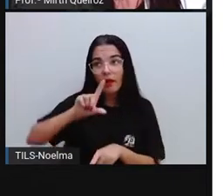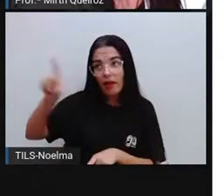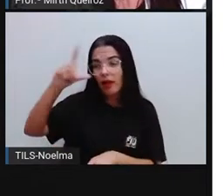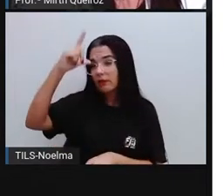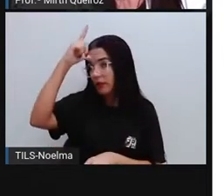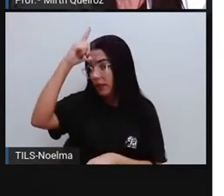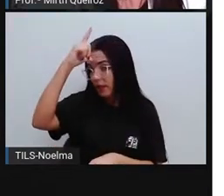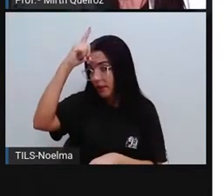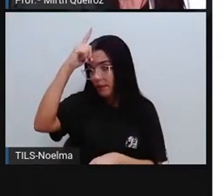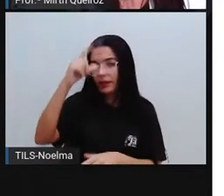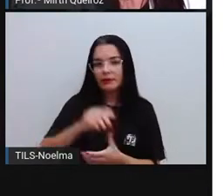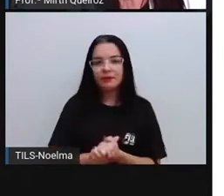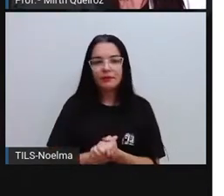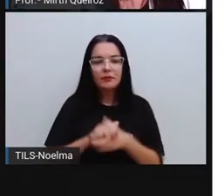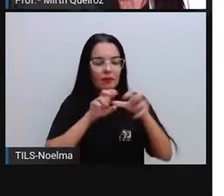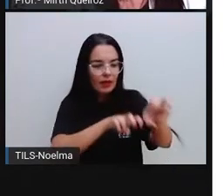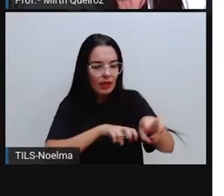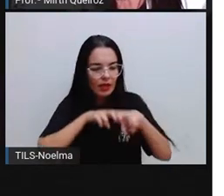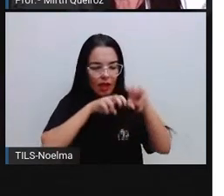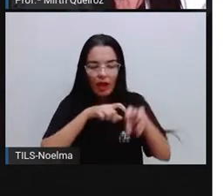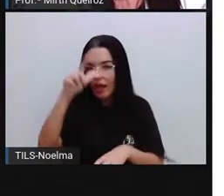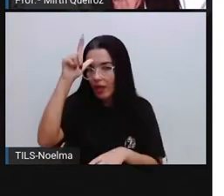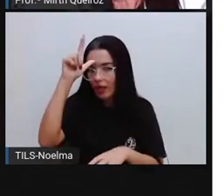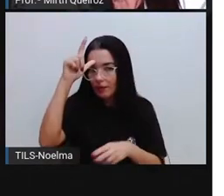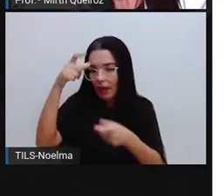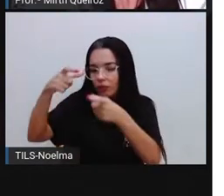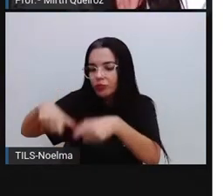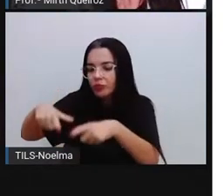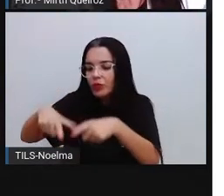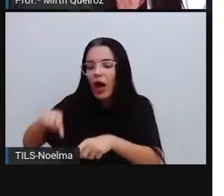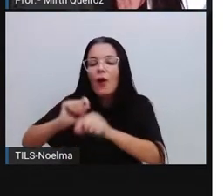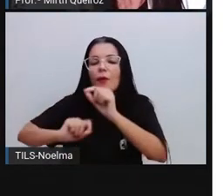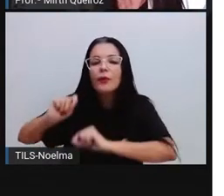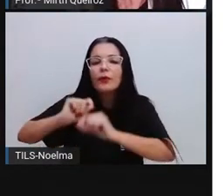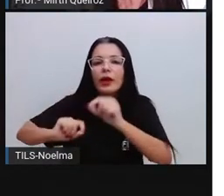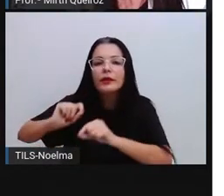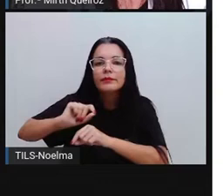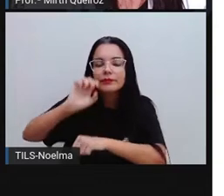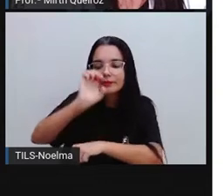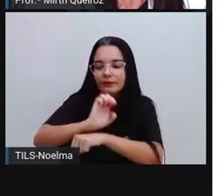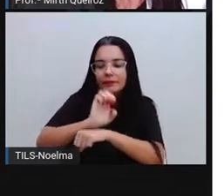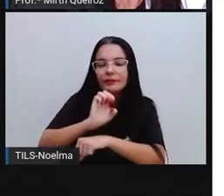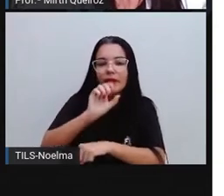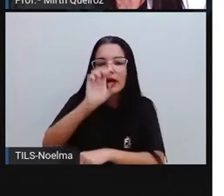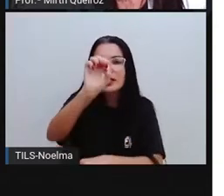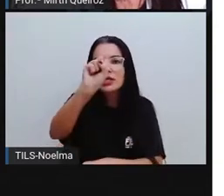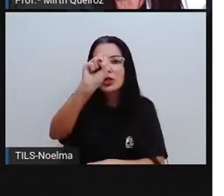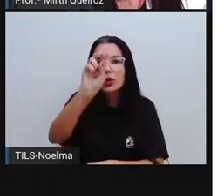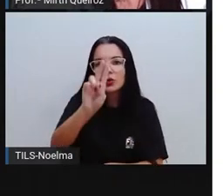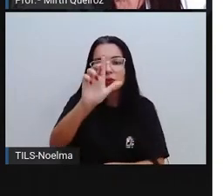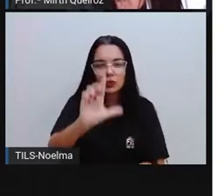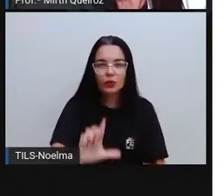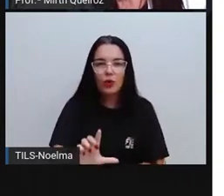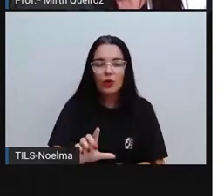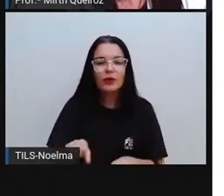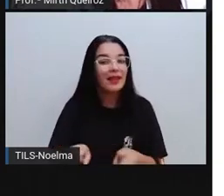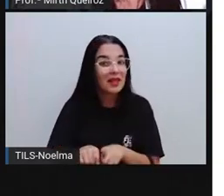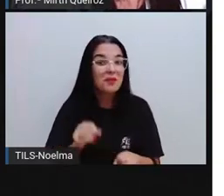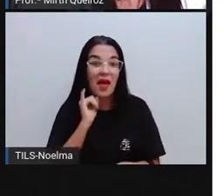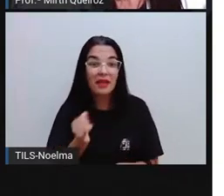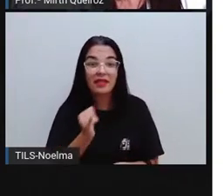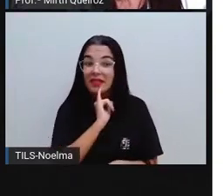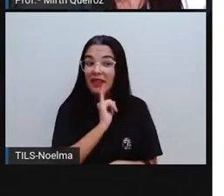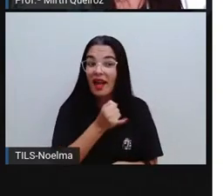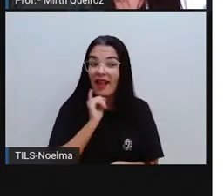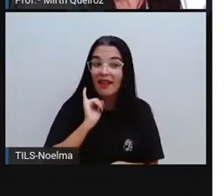Lavradores alemães se instalaram no Rio Grande do Sul, em Santa Catarina e no Espírito Santo. Os italianos também influenciaram na